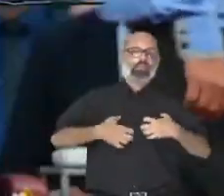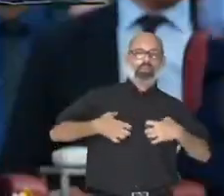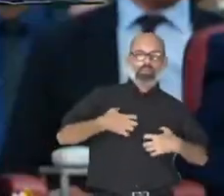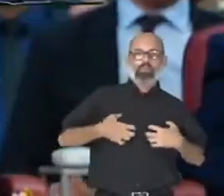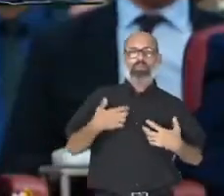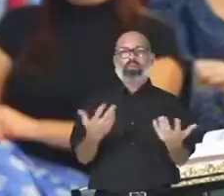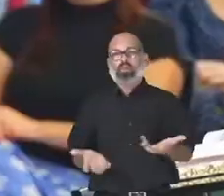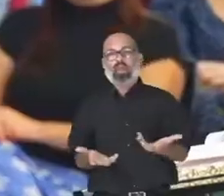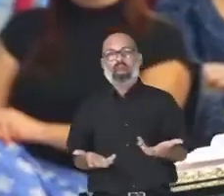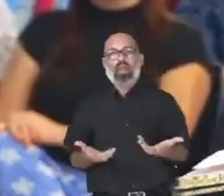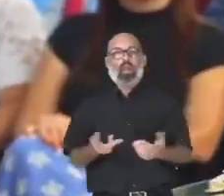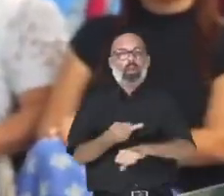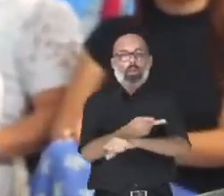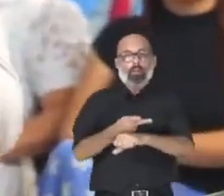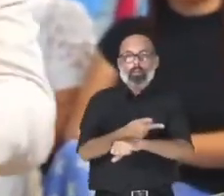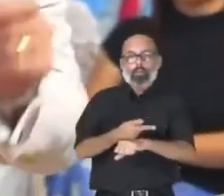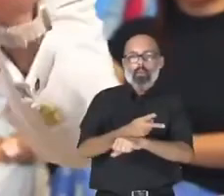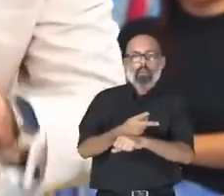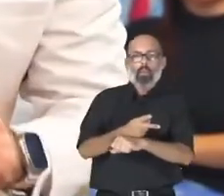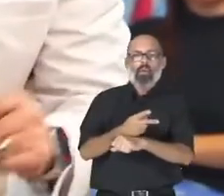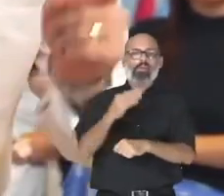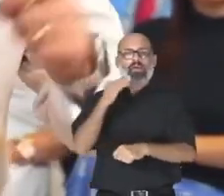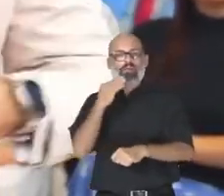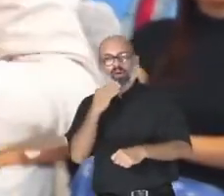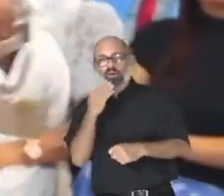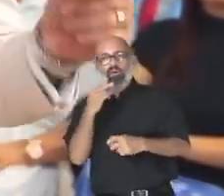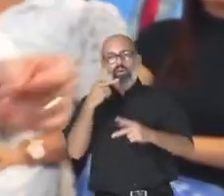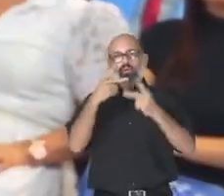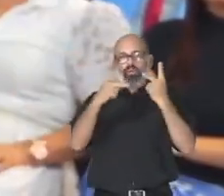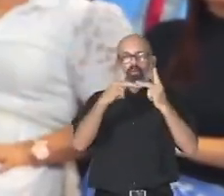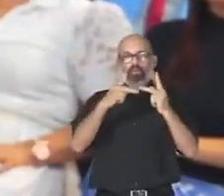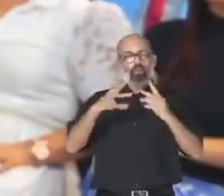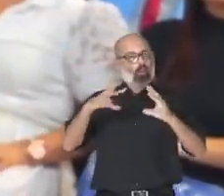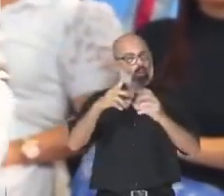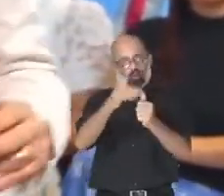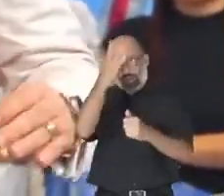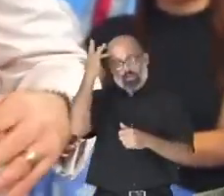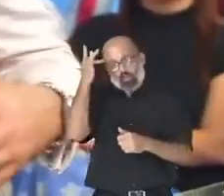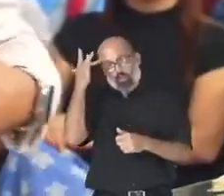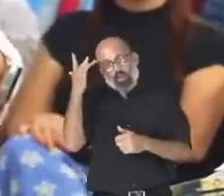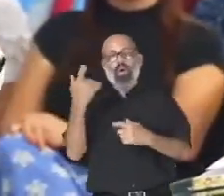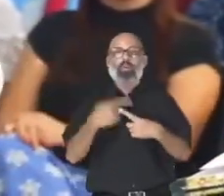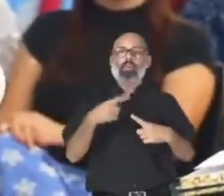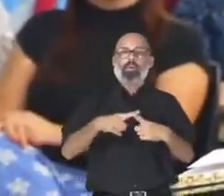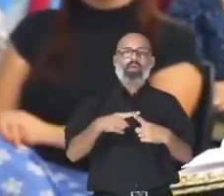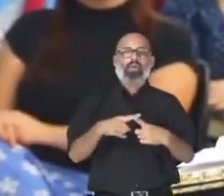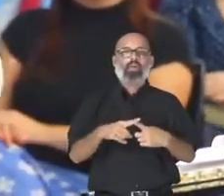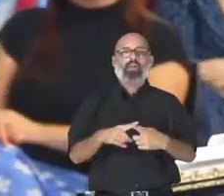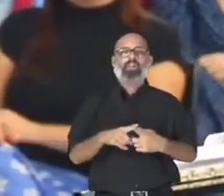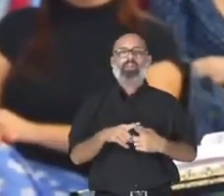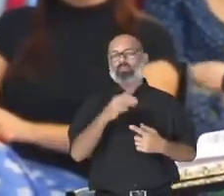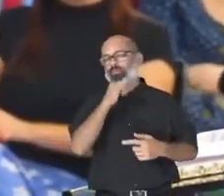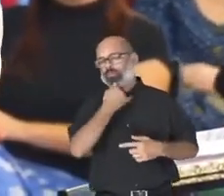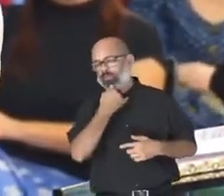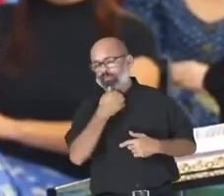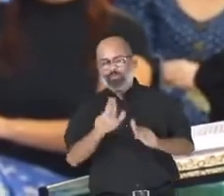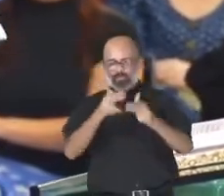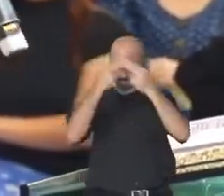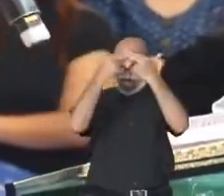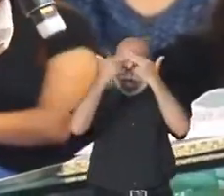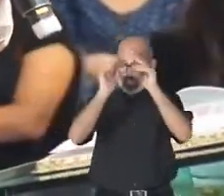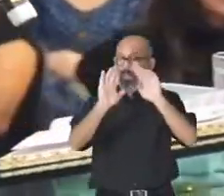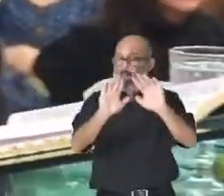por aí, procurando defeitos na pregação, não só minha, mas de todas as pessoas que passaram por aqui, porque você está magoado. Mas eu tenho uma palavra para